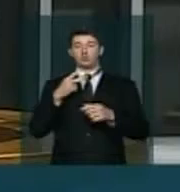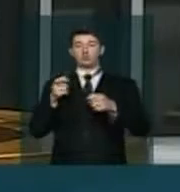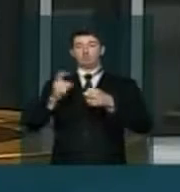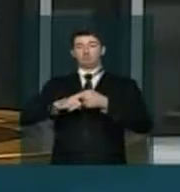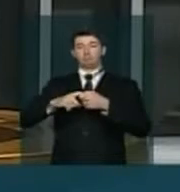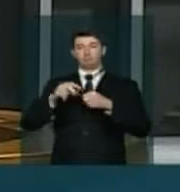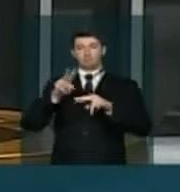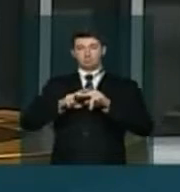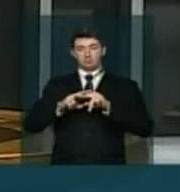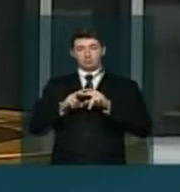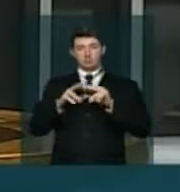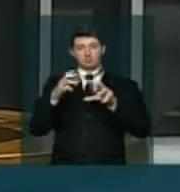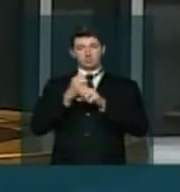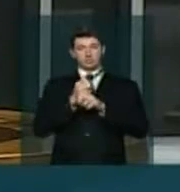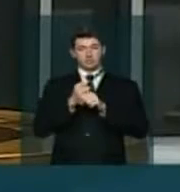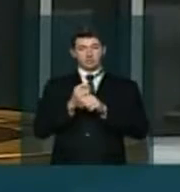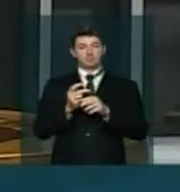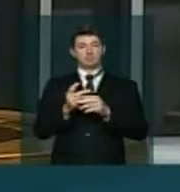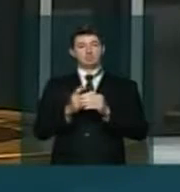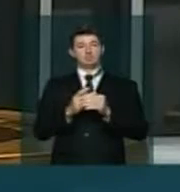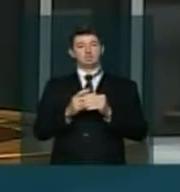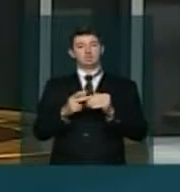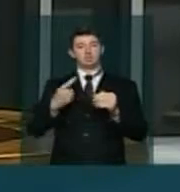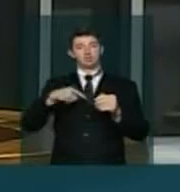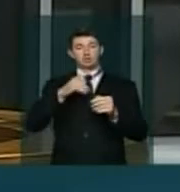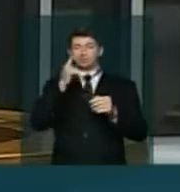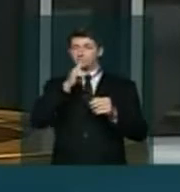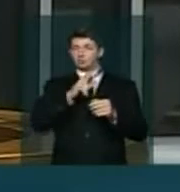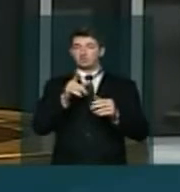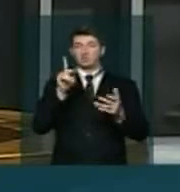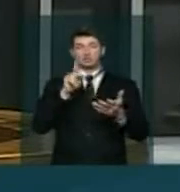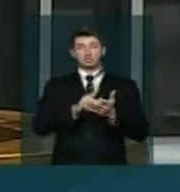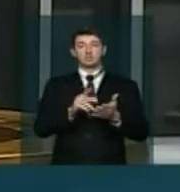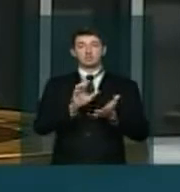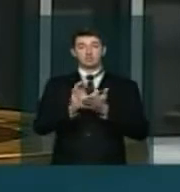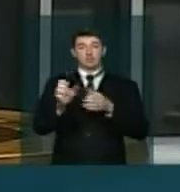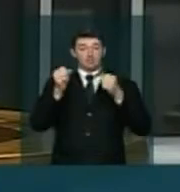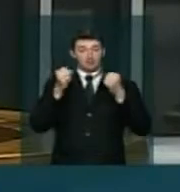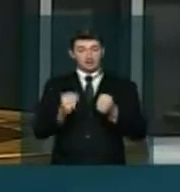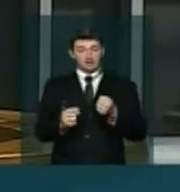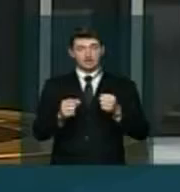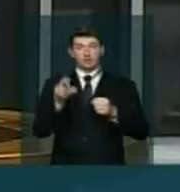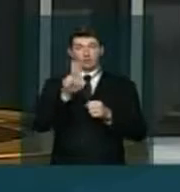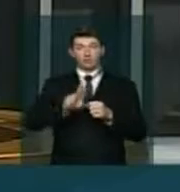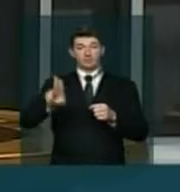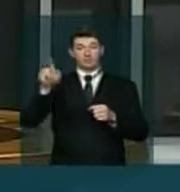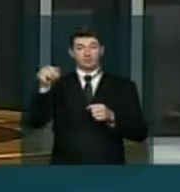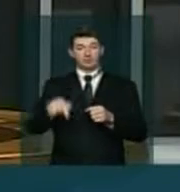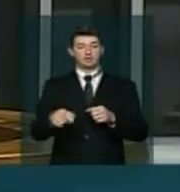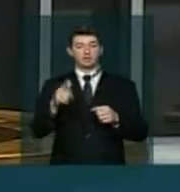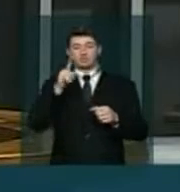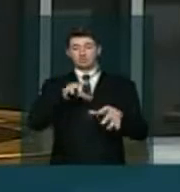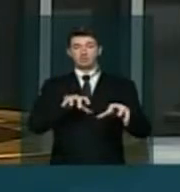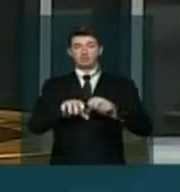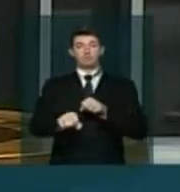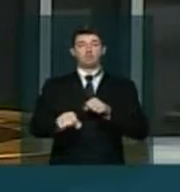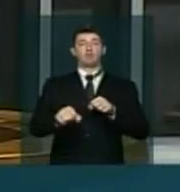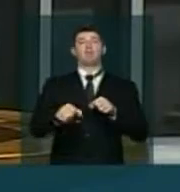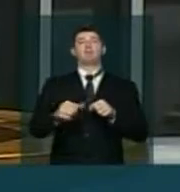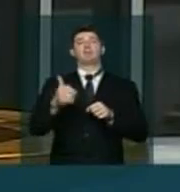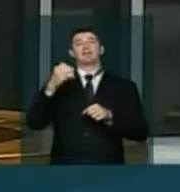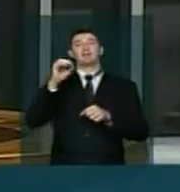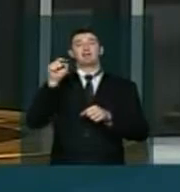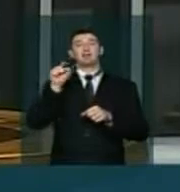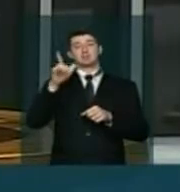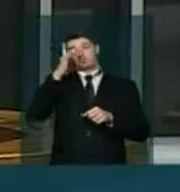contingenciamento financeiro, orçamentário, para que a gente possa ter esses investimentos dentro dessas universidades para a formação de